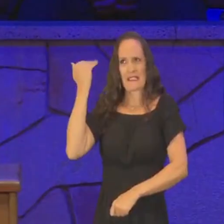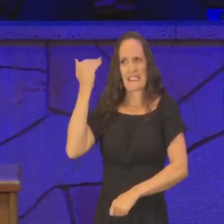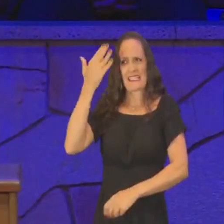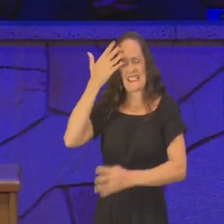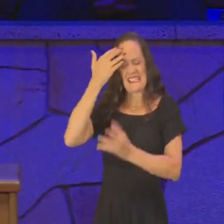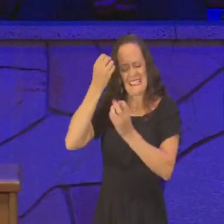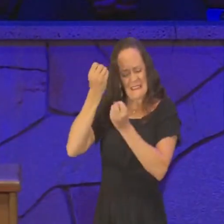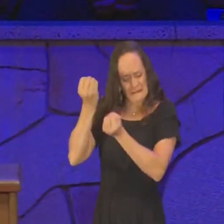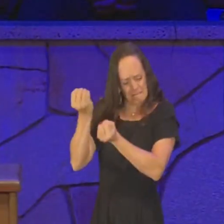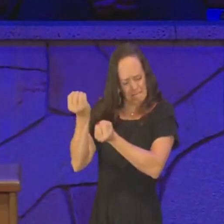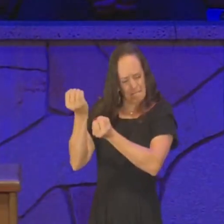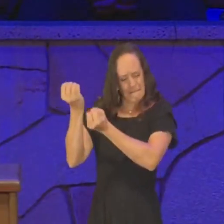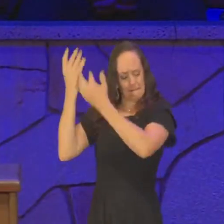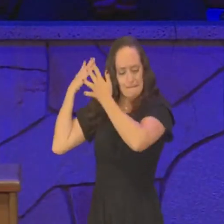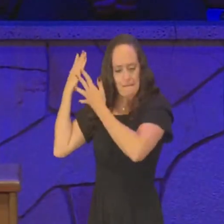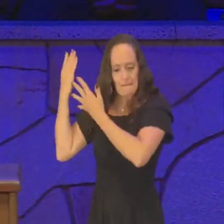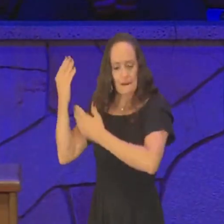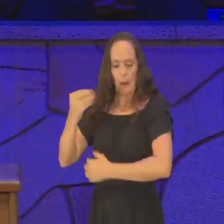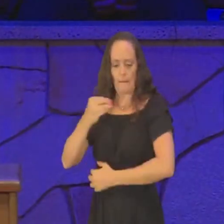alguns pecados.